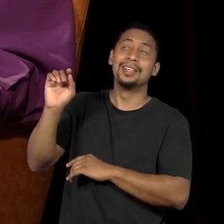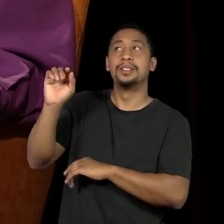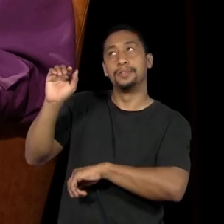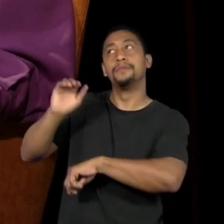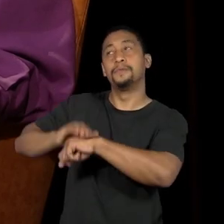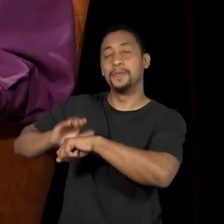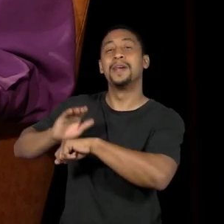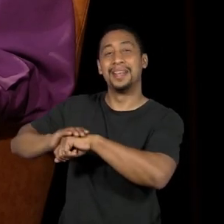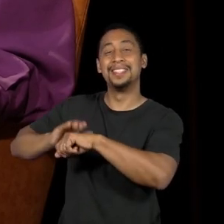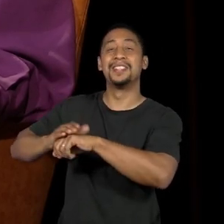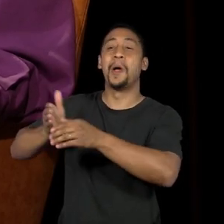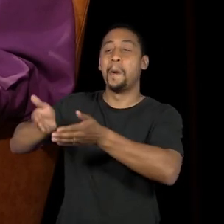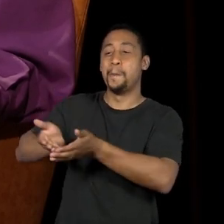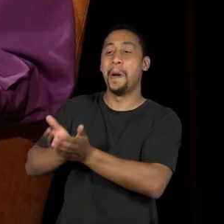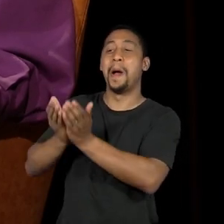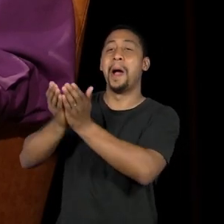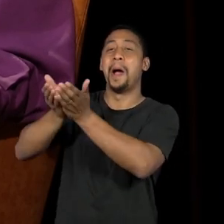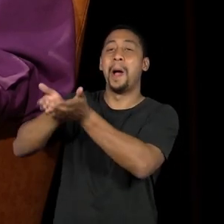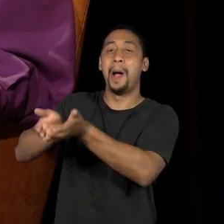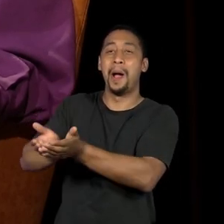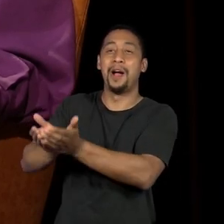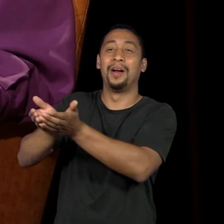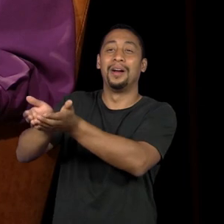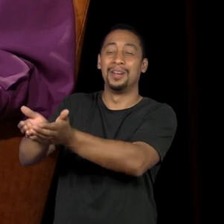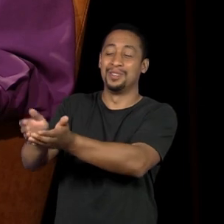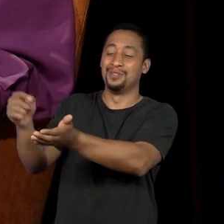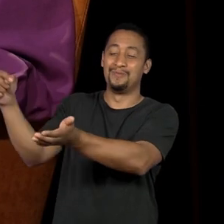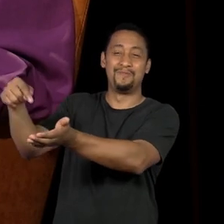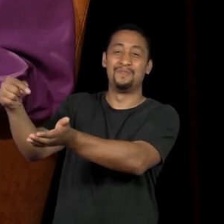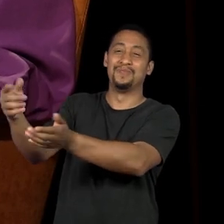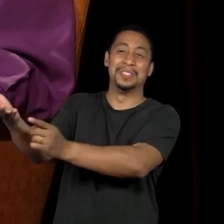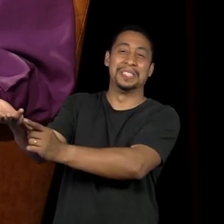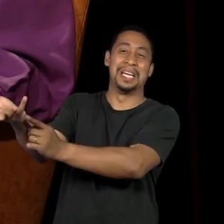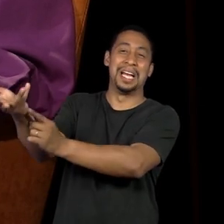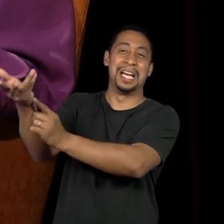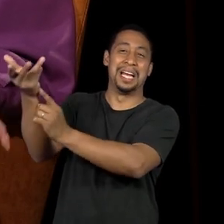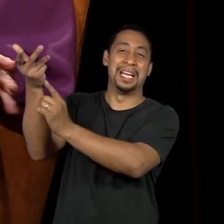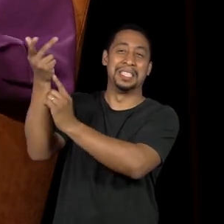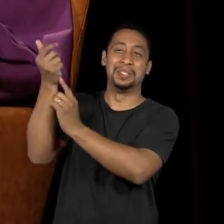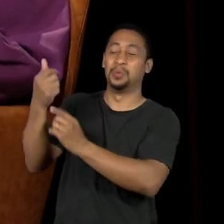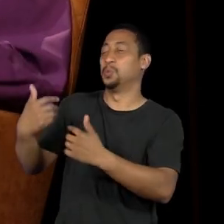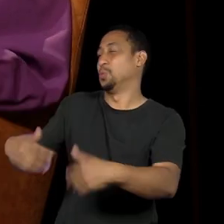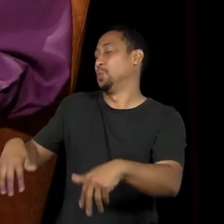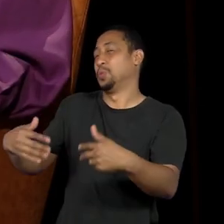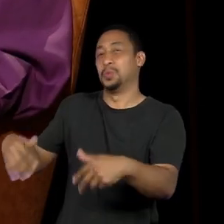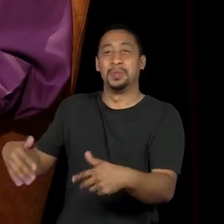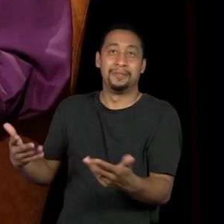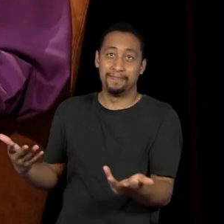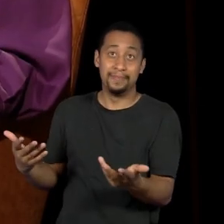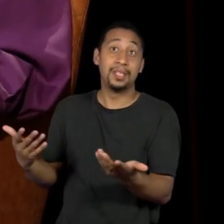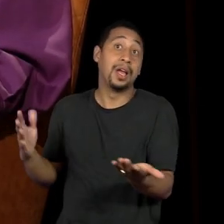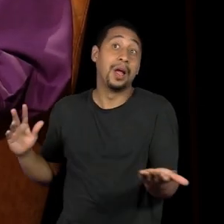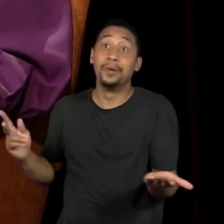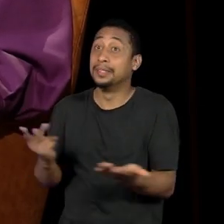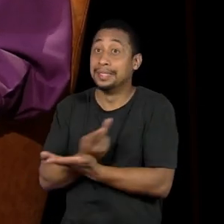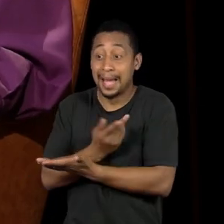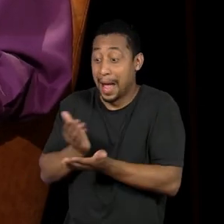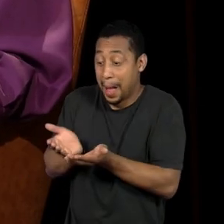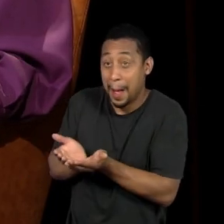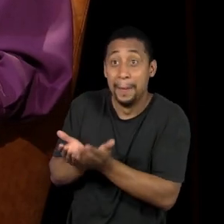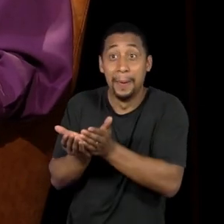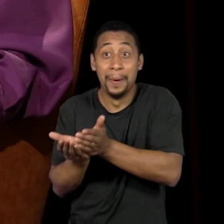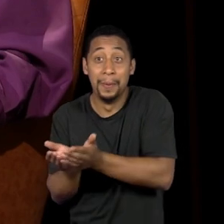a Marica ficou muito amiga do Pascoal Carlos Magnus, os dois andaram de mão dada pela barca, dizia da